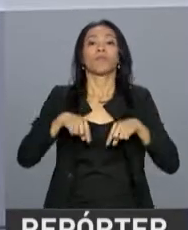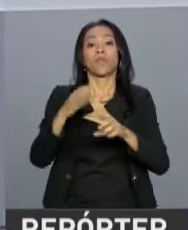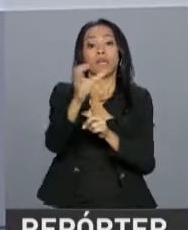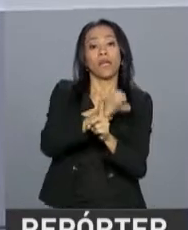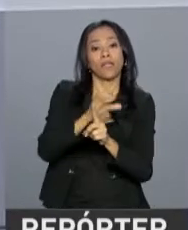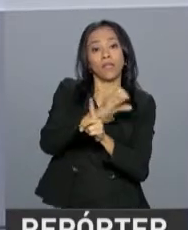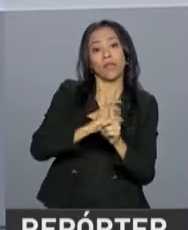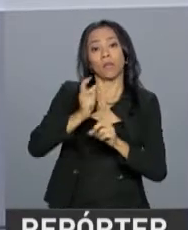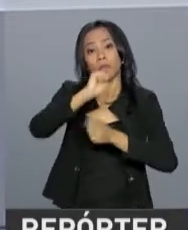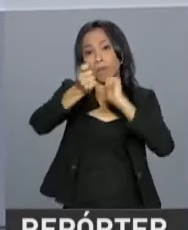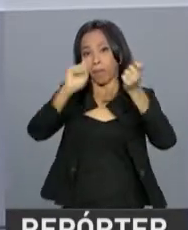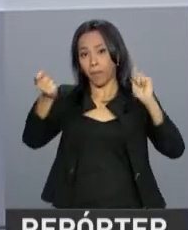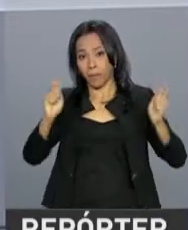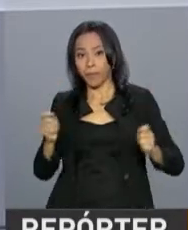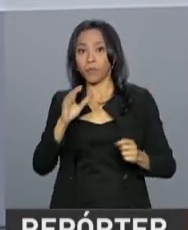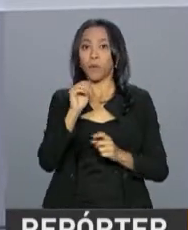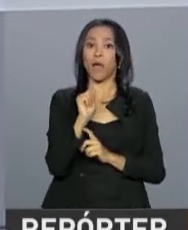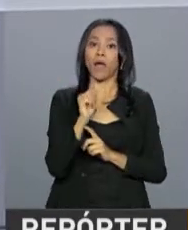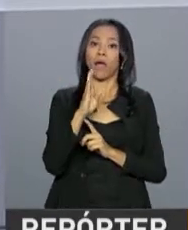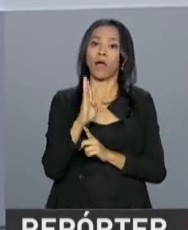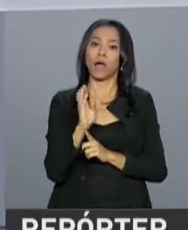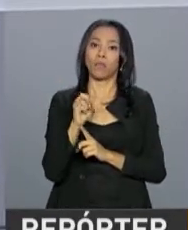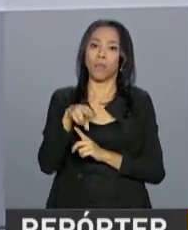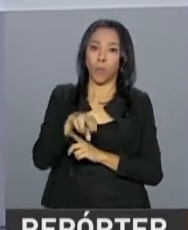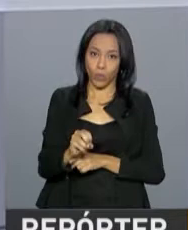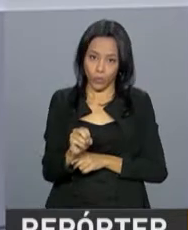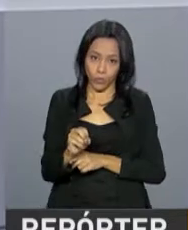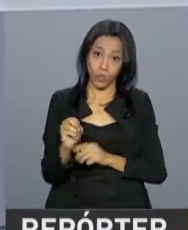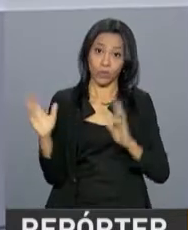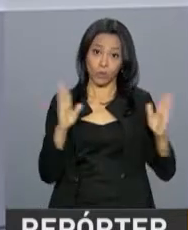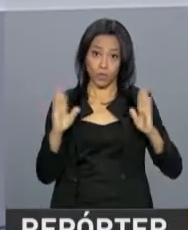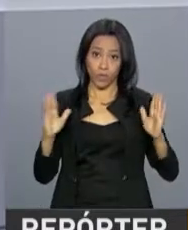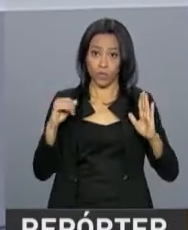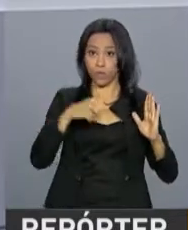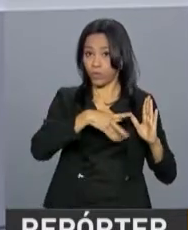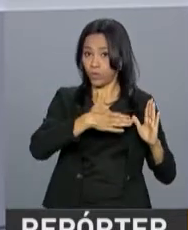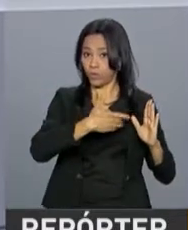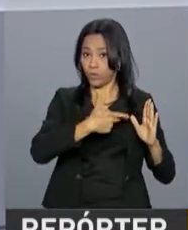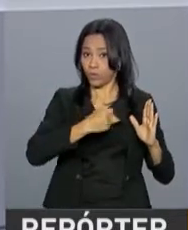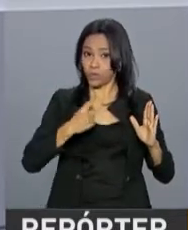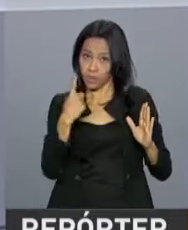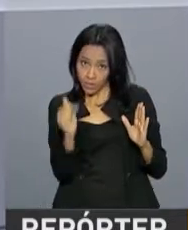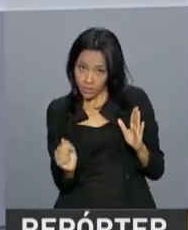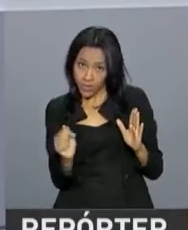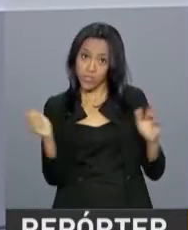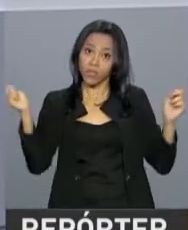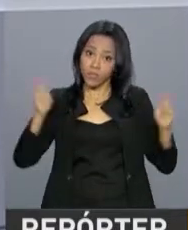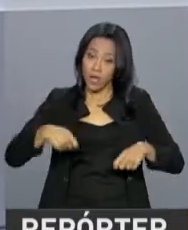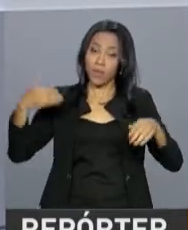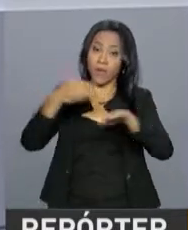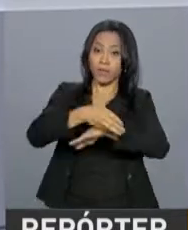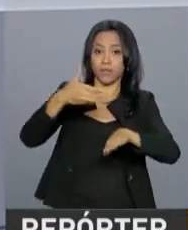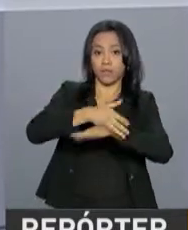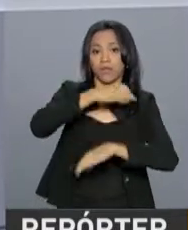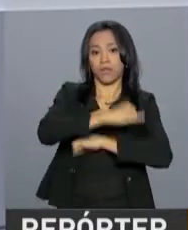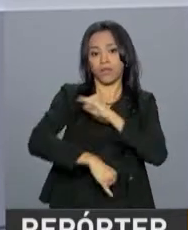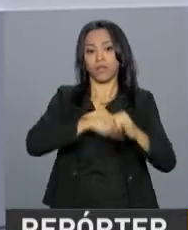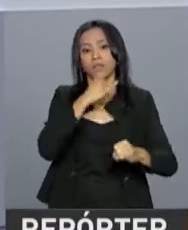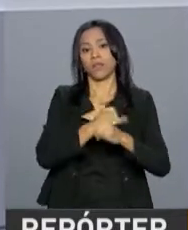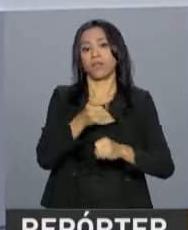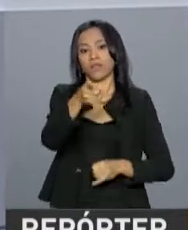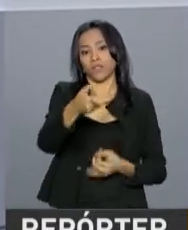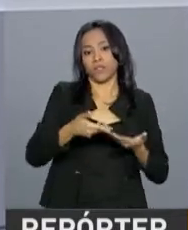pagamento do abono salarial ano base 2010 17 já pode ser acessado pela internet na página do ministério do